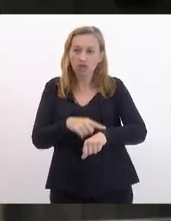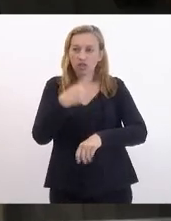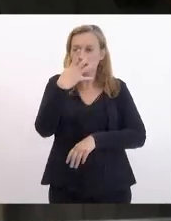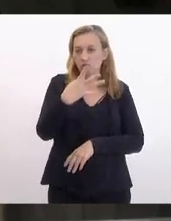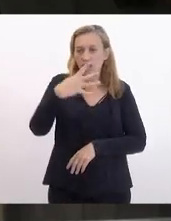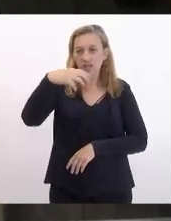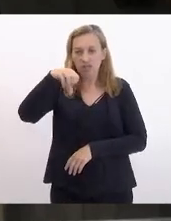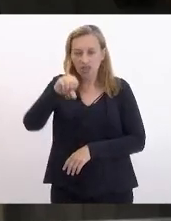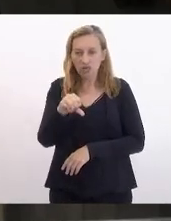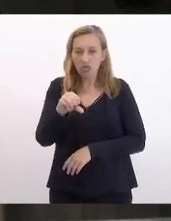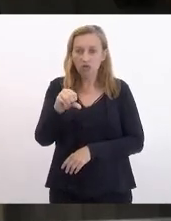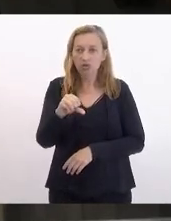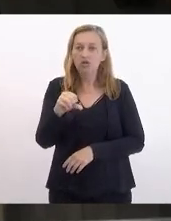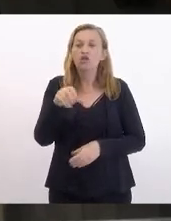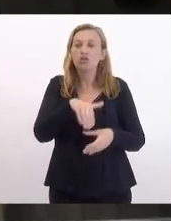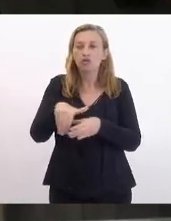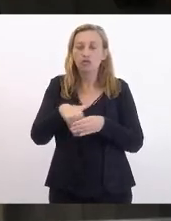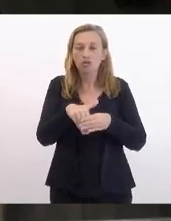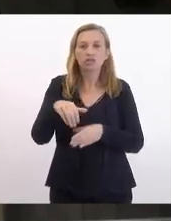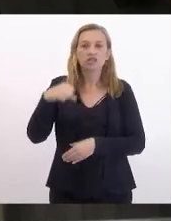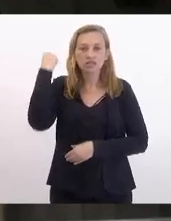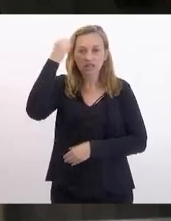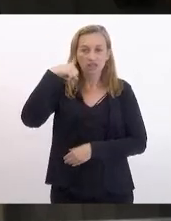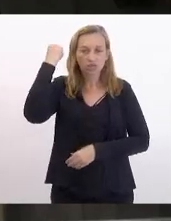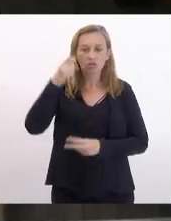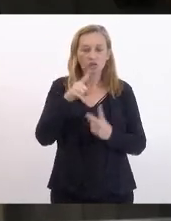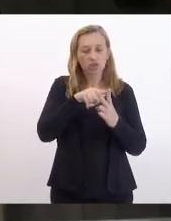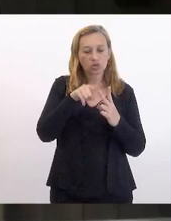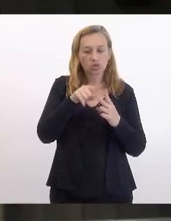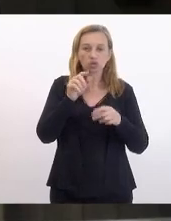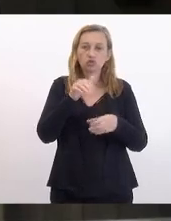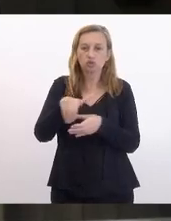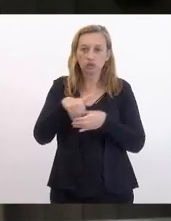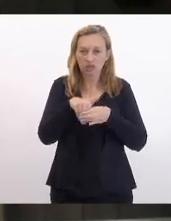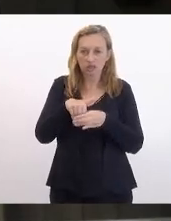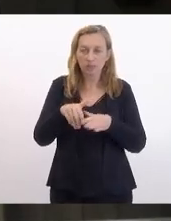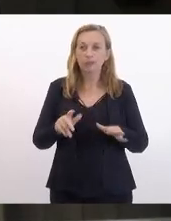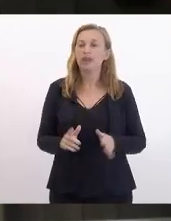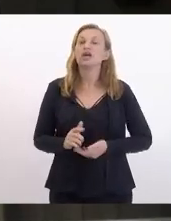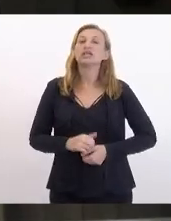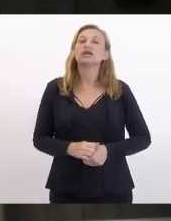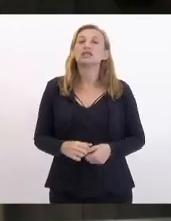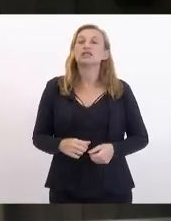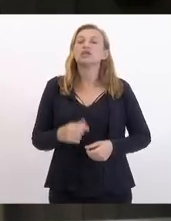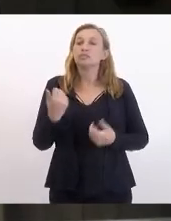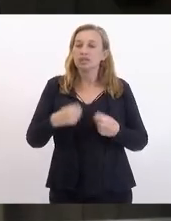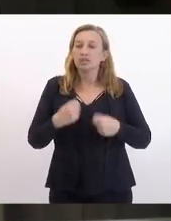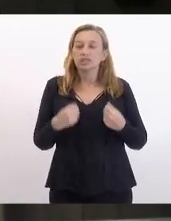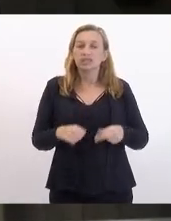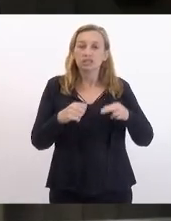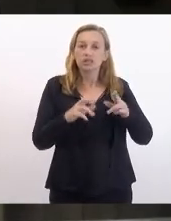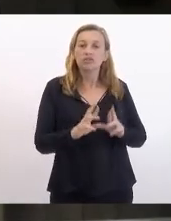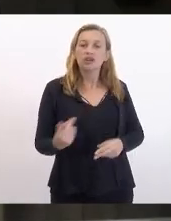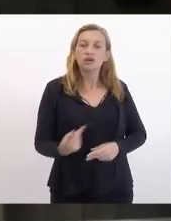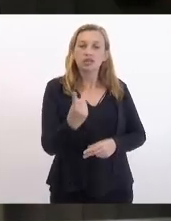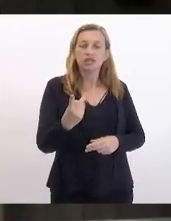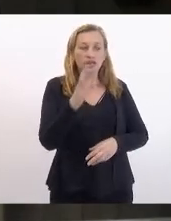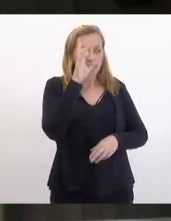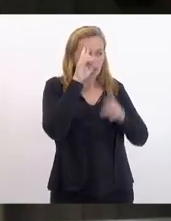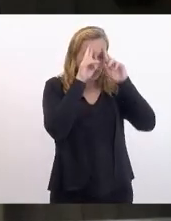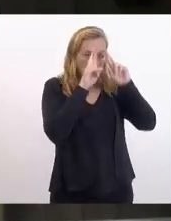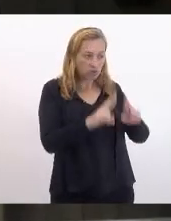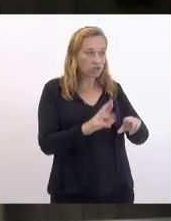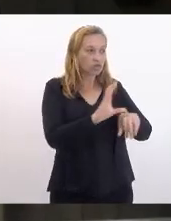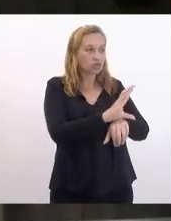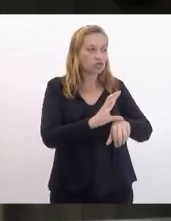49 votos senadores em dois turnos de votação sem isso tem que preservar e respeitar com exceção brasileira